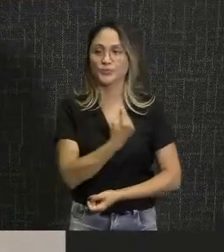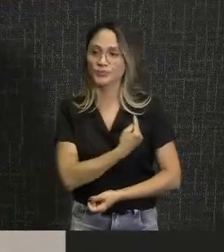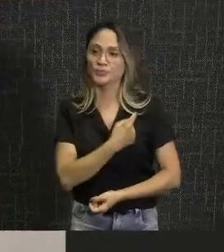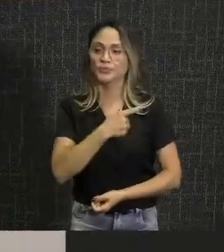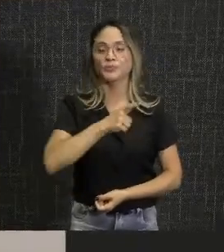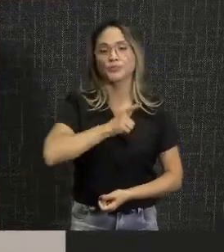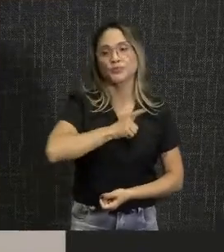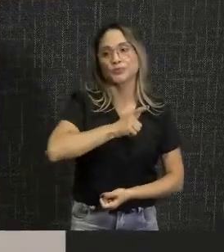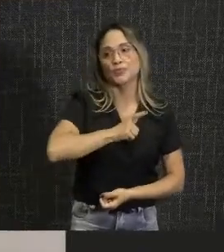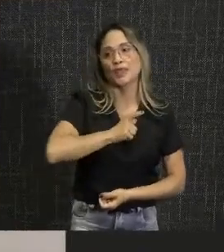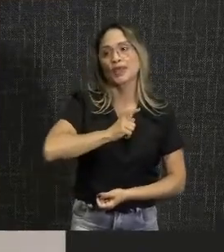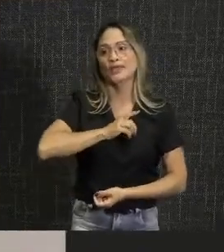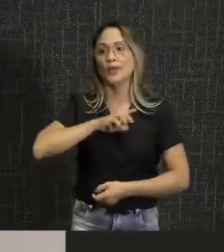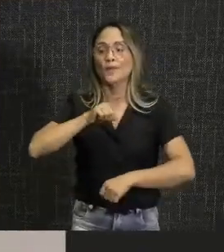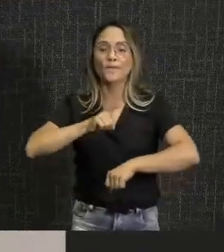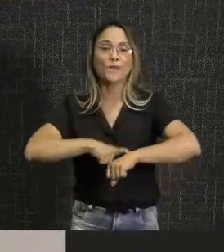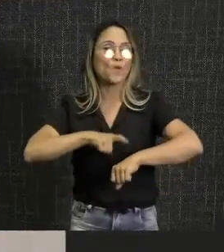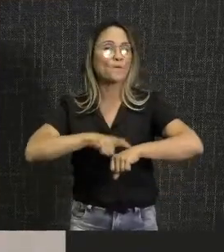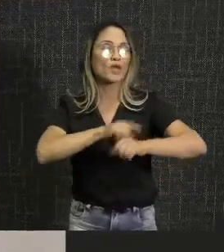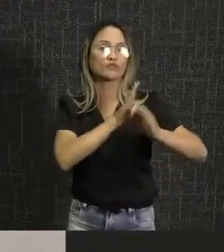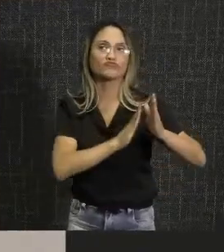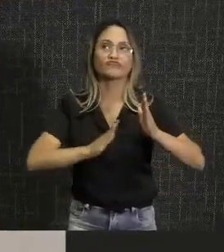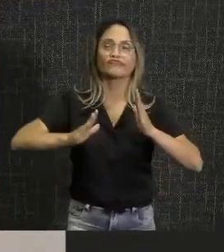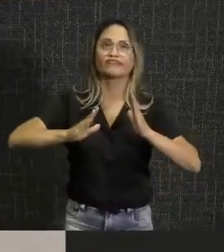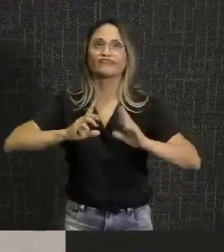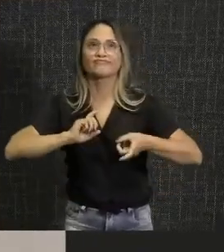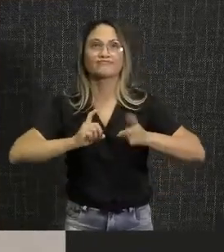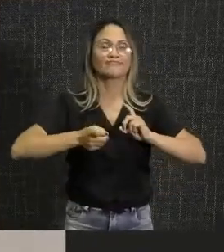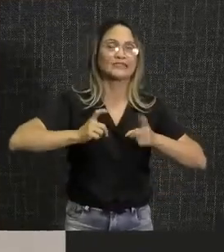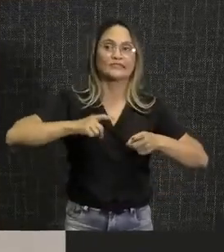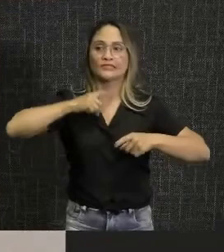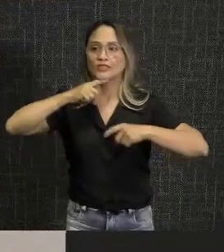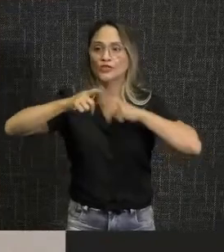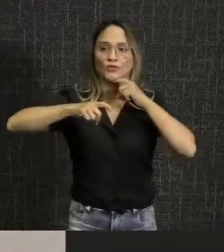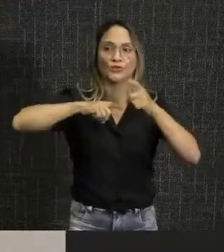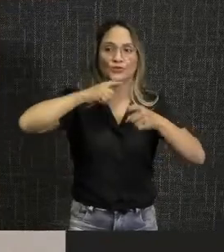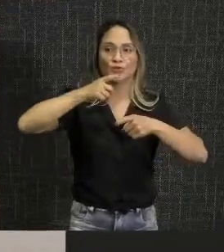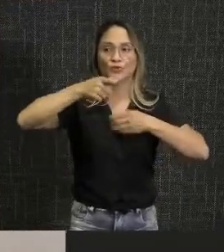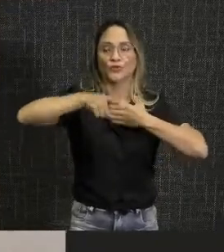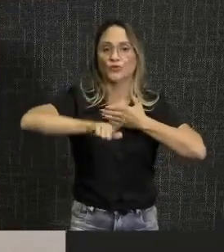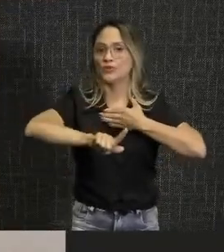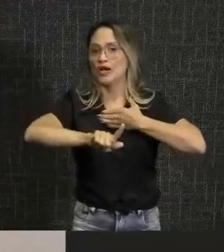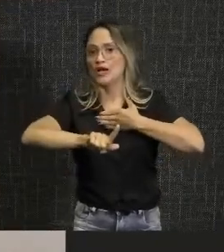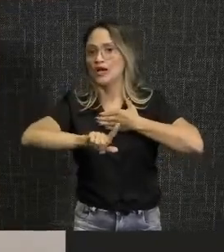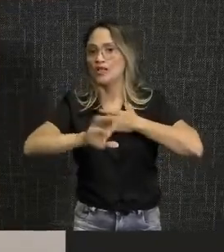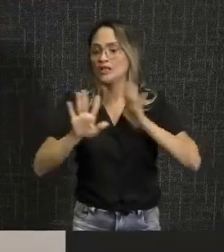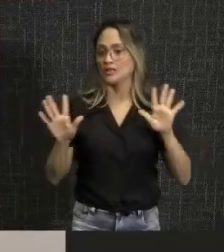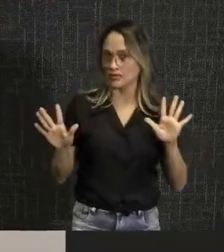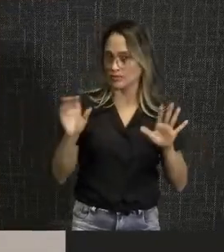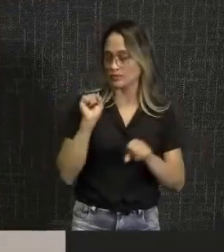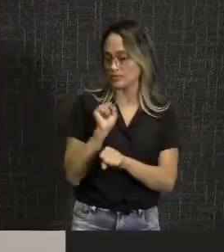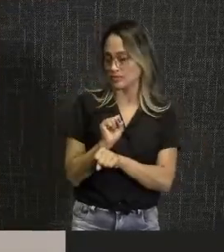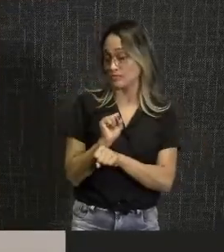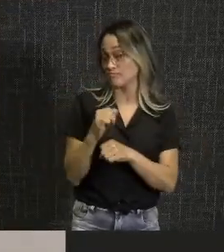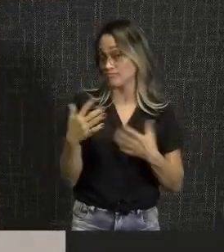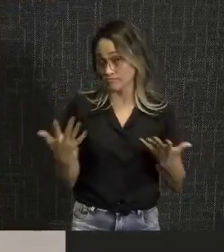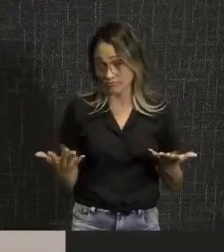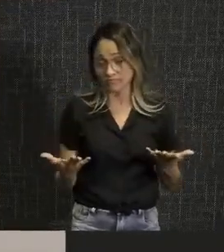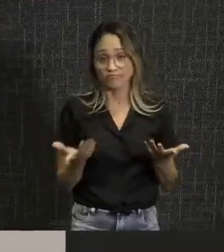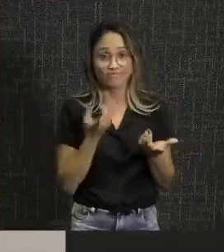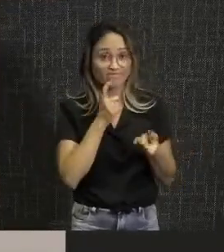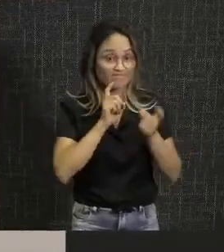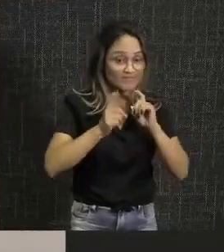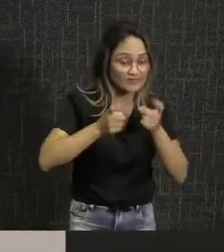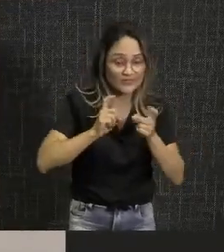fica uma discussão se deve ou se não deve a gente prolongar isso. Eu acho que é uma discussão,